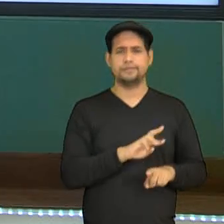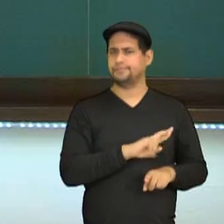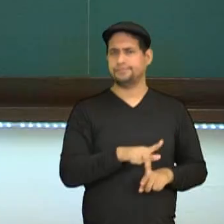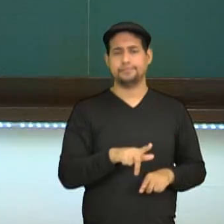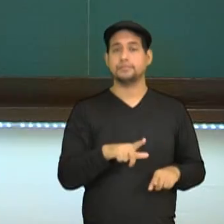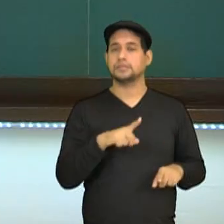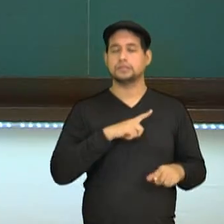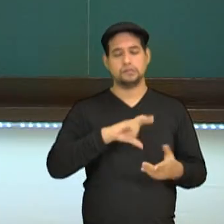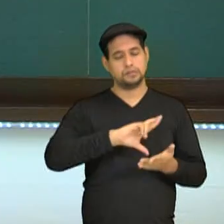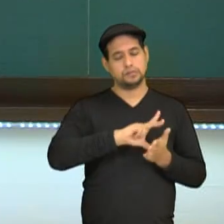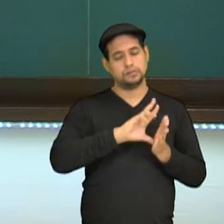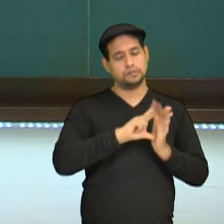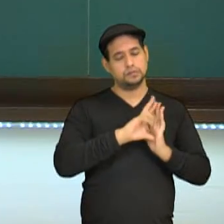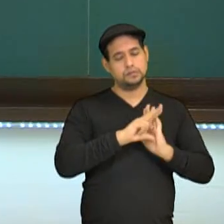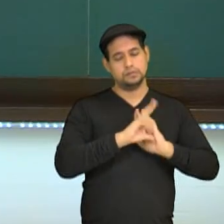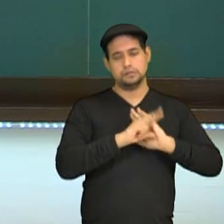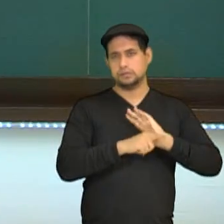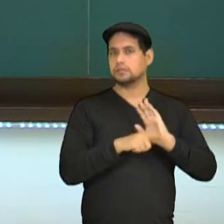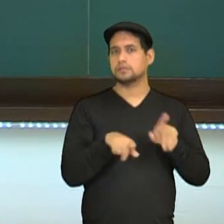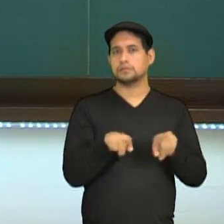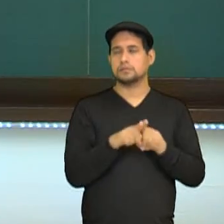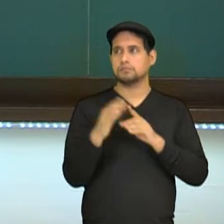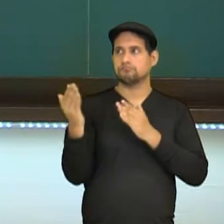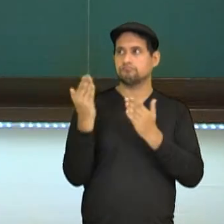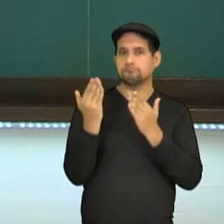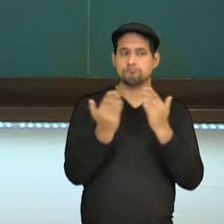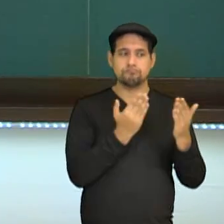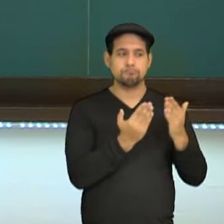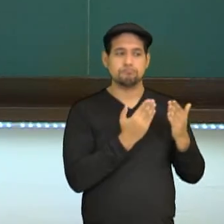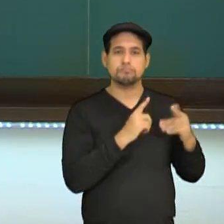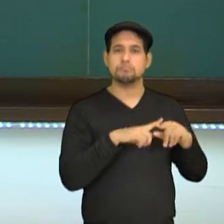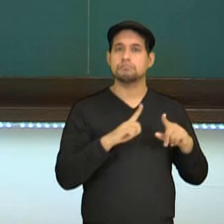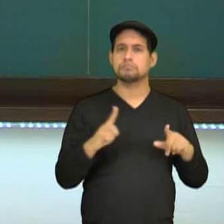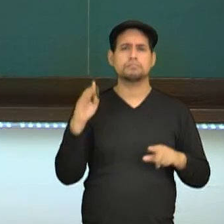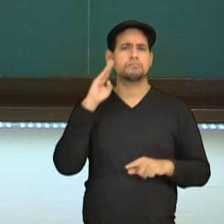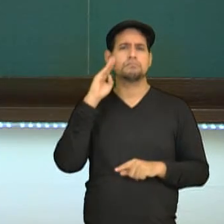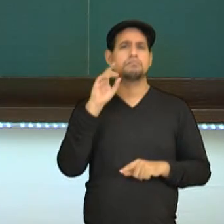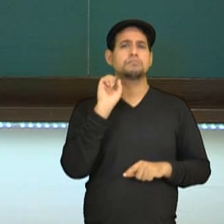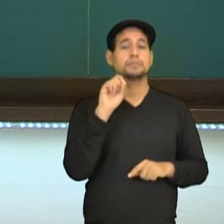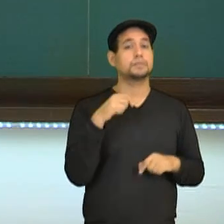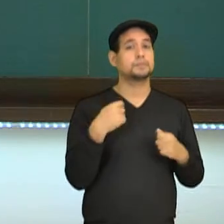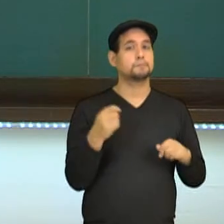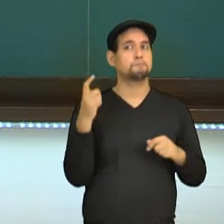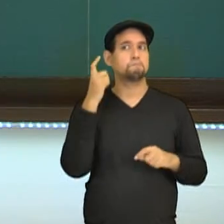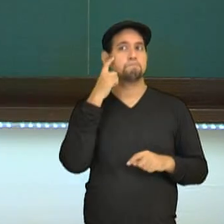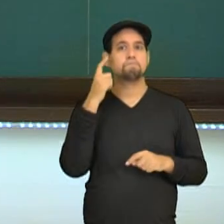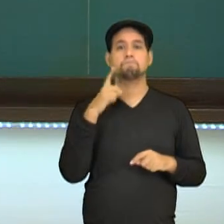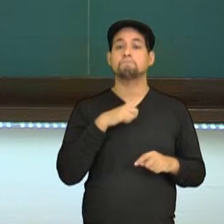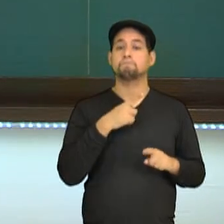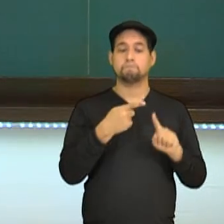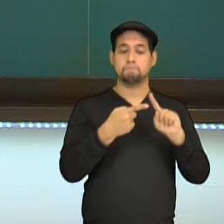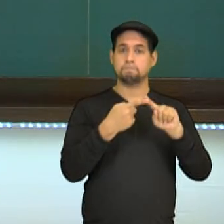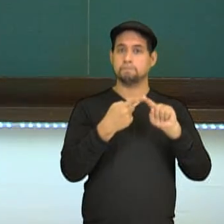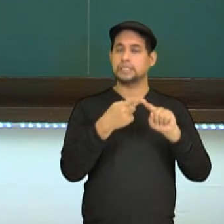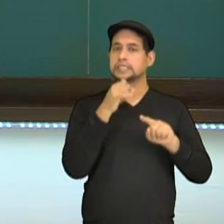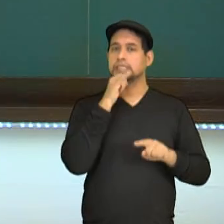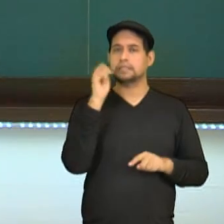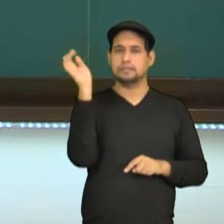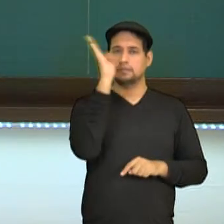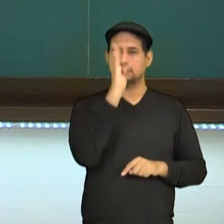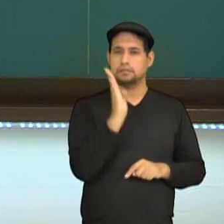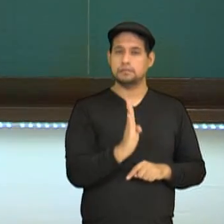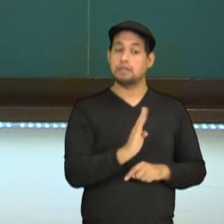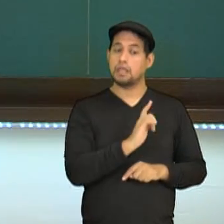Nós vamos ter várias formatações a serem analisadas, mas primordialmente temos que assimilar um aspecto. O Brasil é